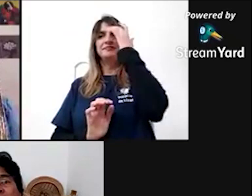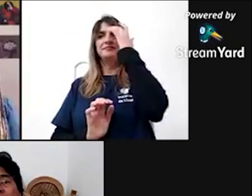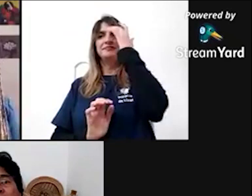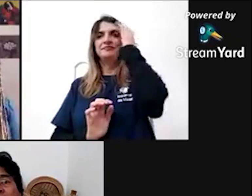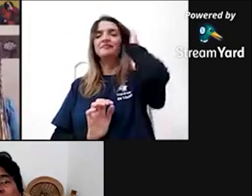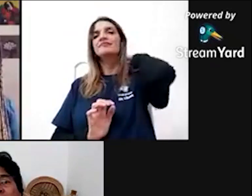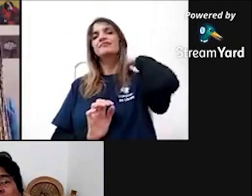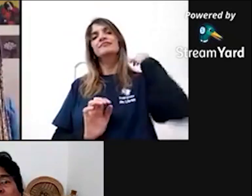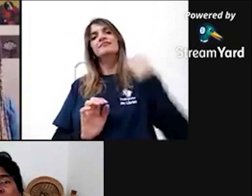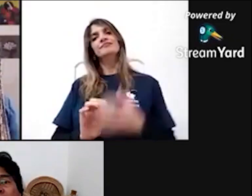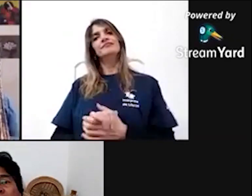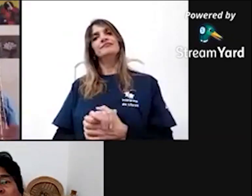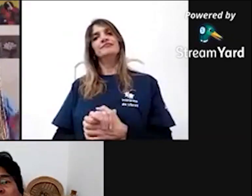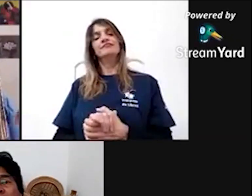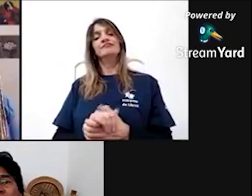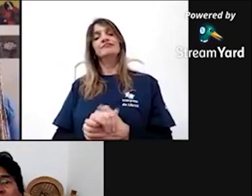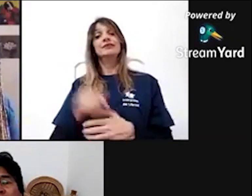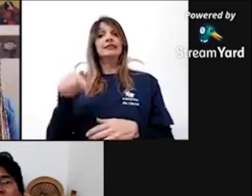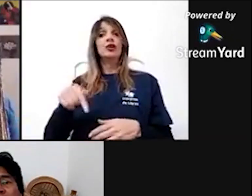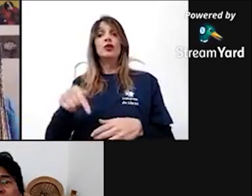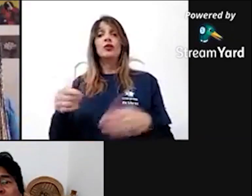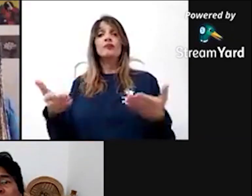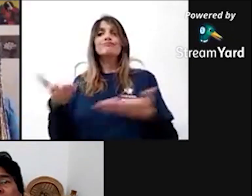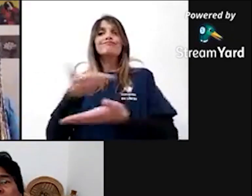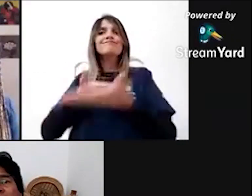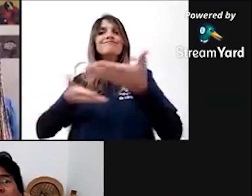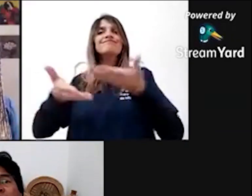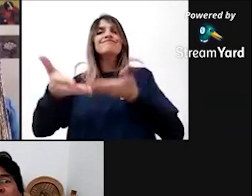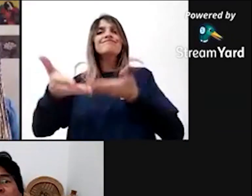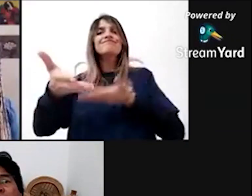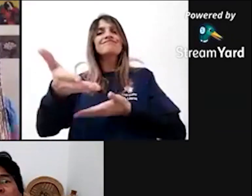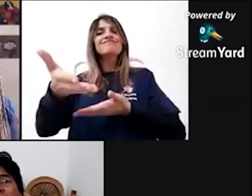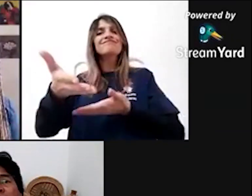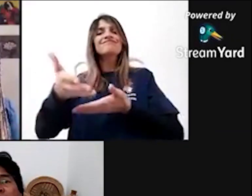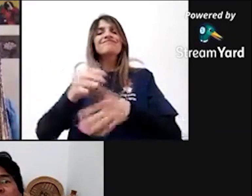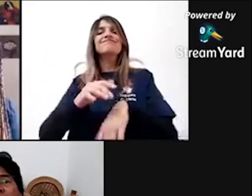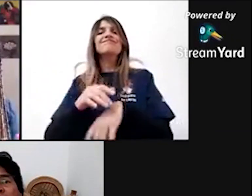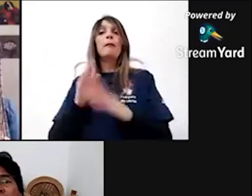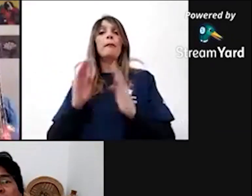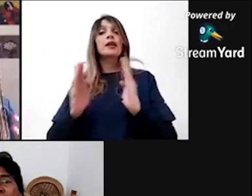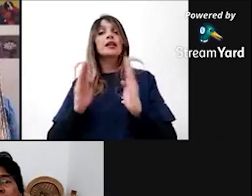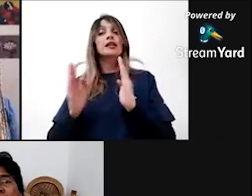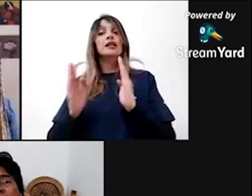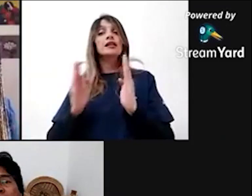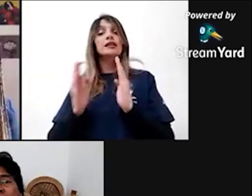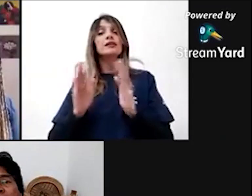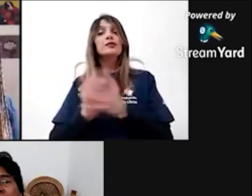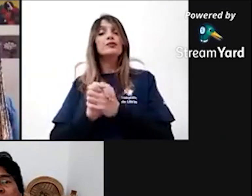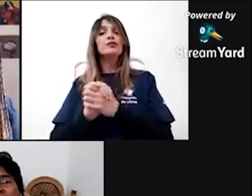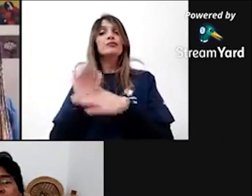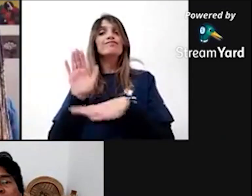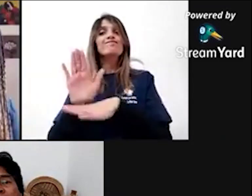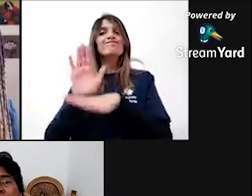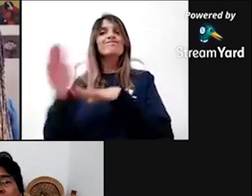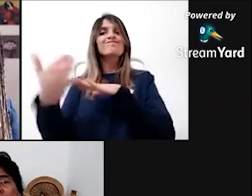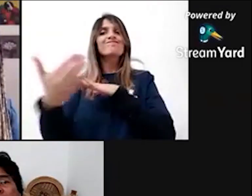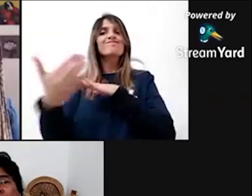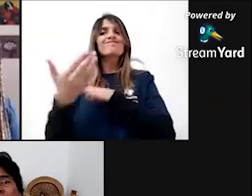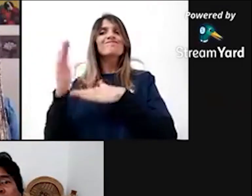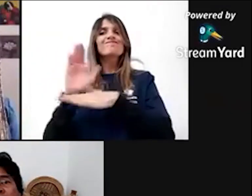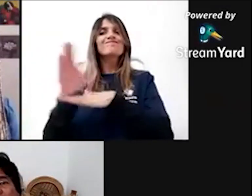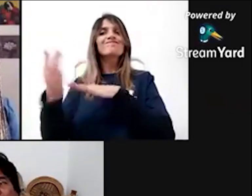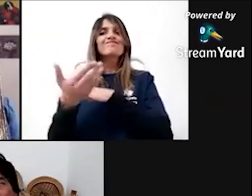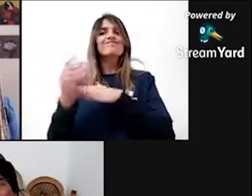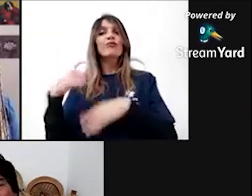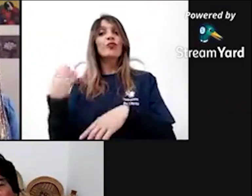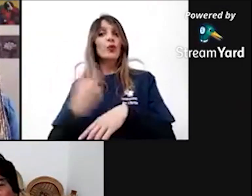É um momento de partilhas, é um momento de formação. E é o momento que vai contribuir para que nós, em casa ou